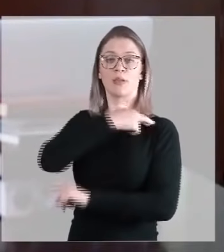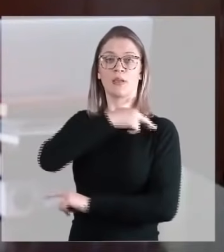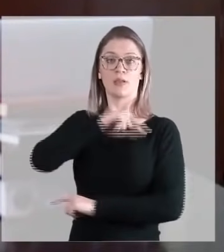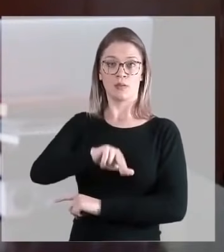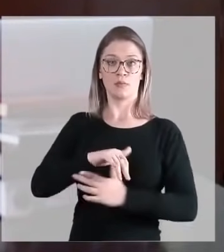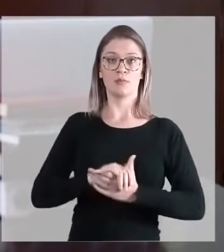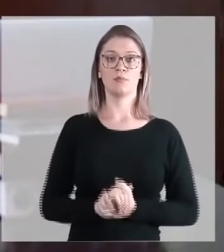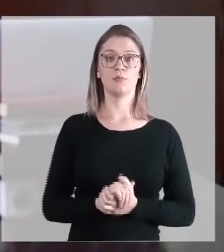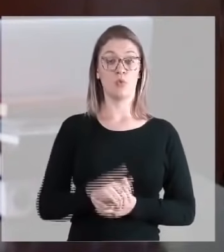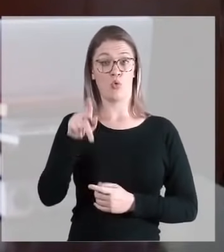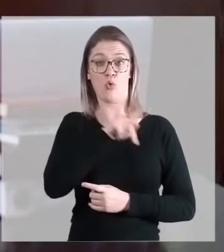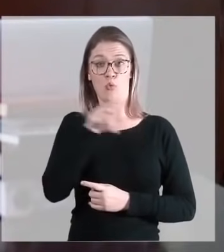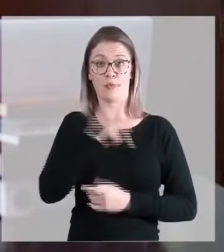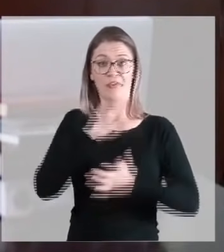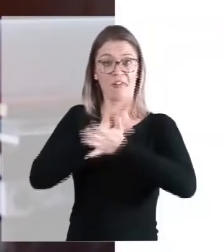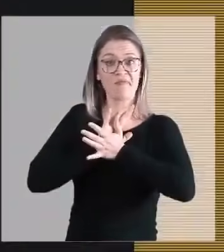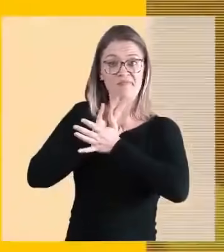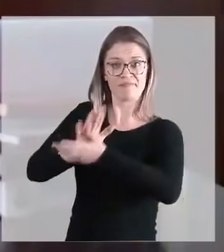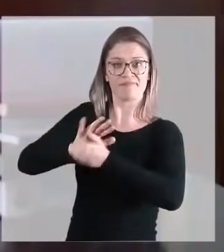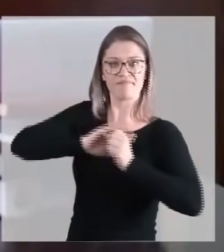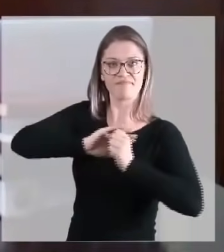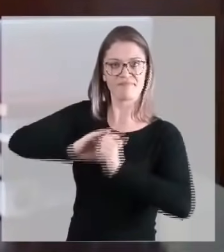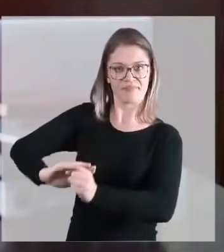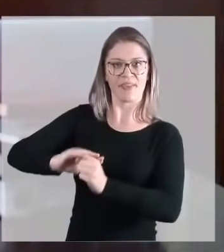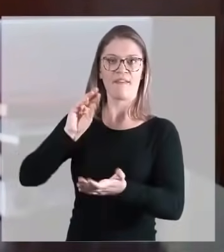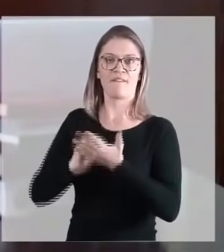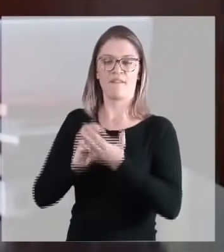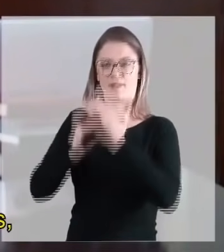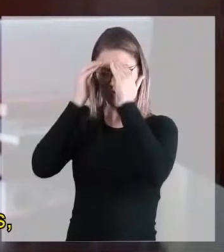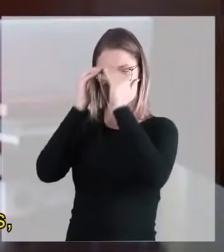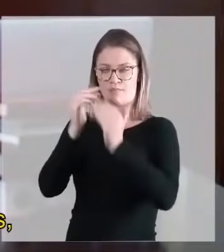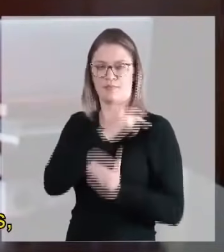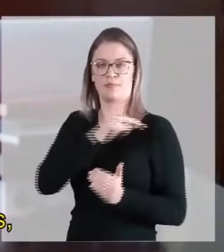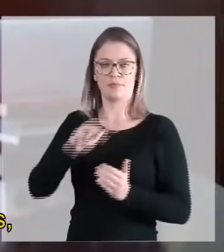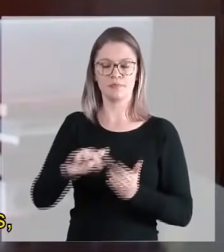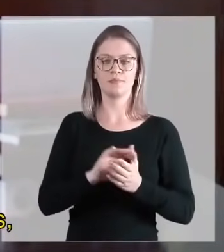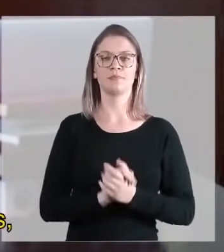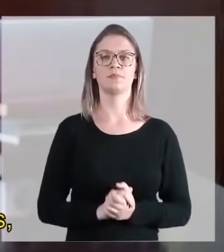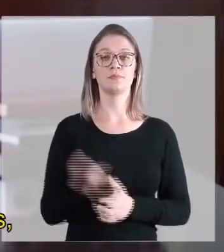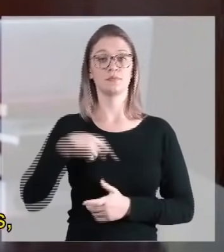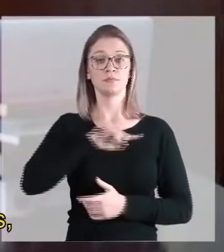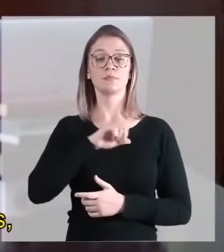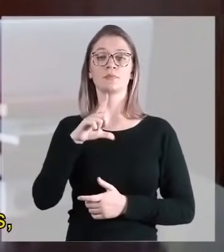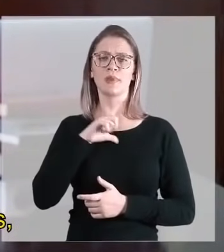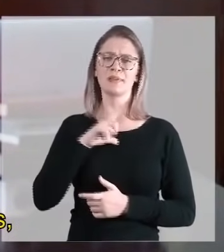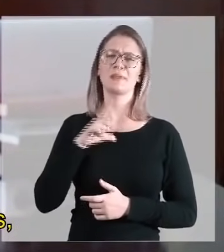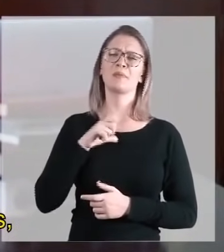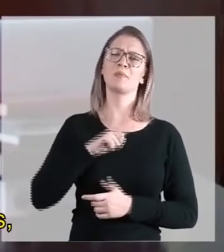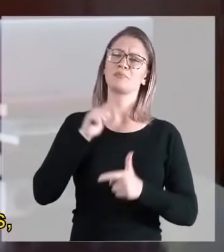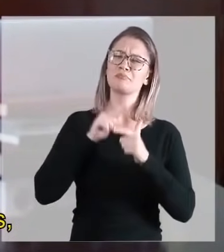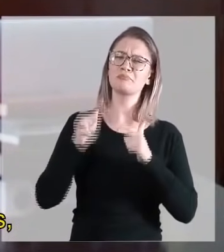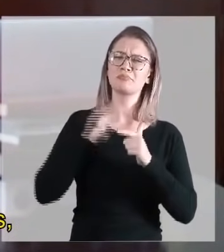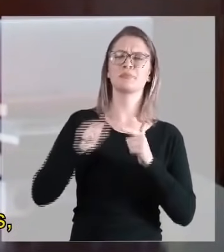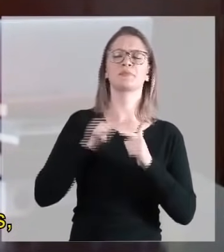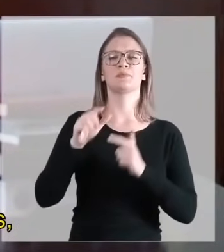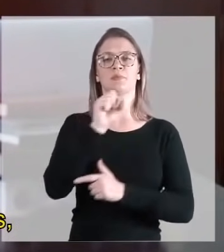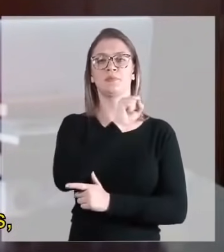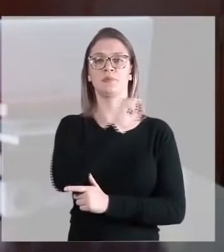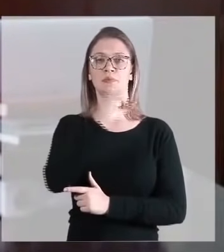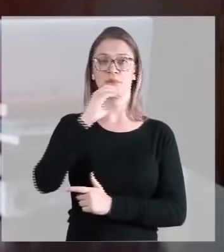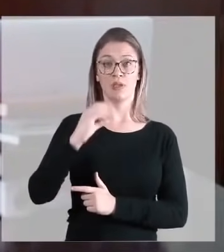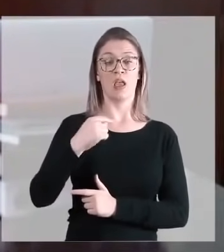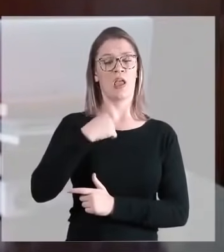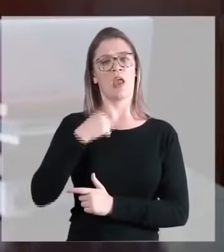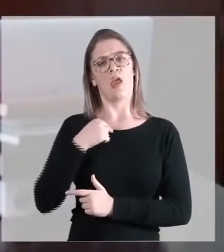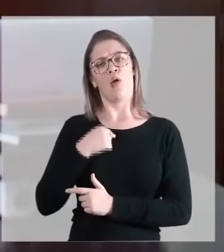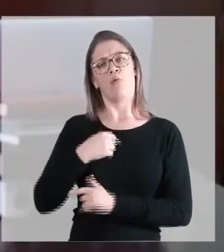um fator de alerta para todos nós. Como nós falávamos no início, esses abusos também podem acontecer por motivações religiosas,